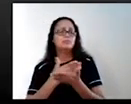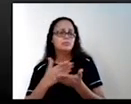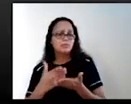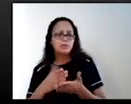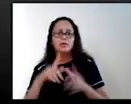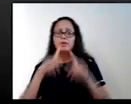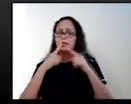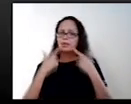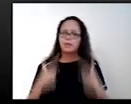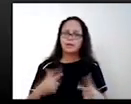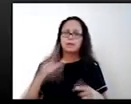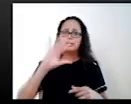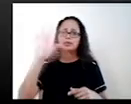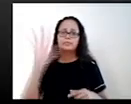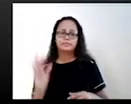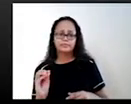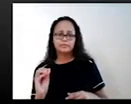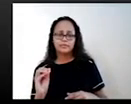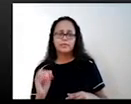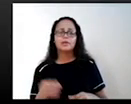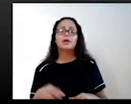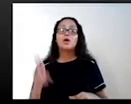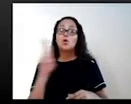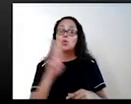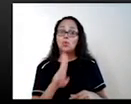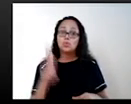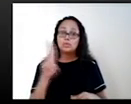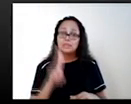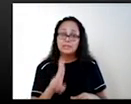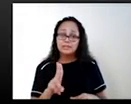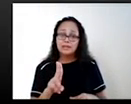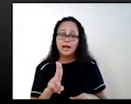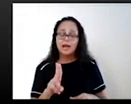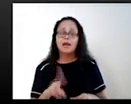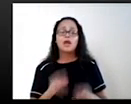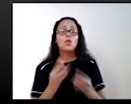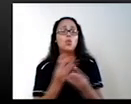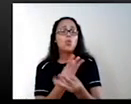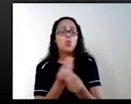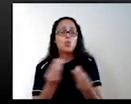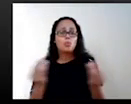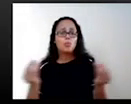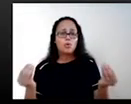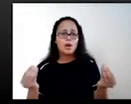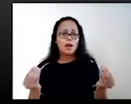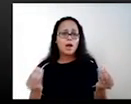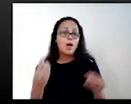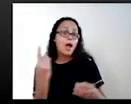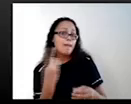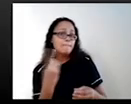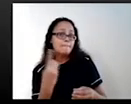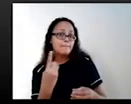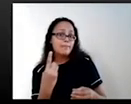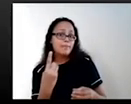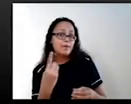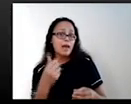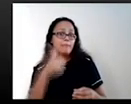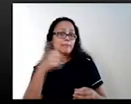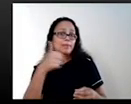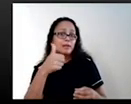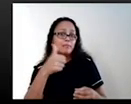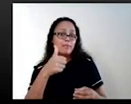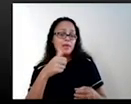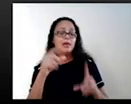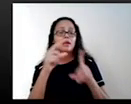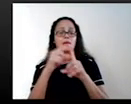línguas africanas, que é usar o plural apenas na primeira palavra do enunciado. A língua portuguesa é um pouquinho redundante,